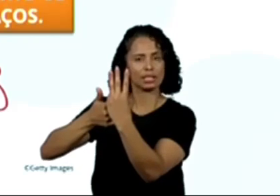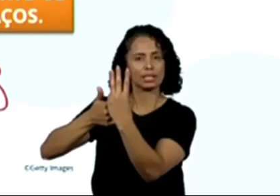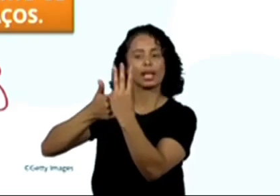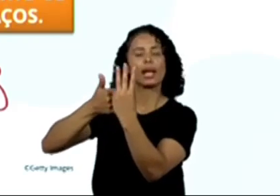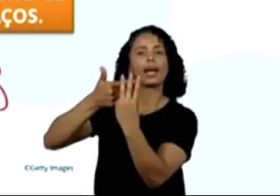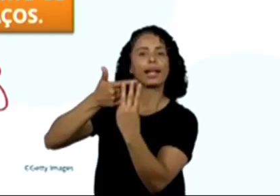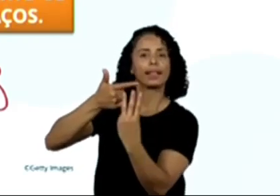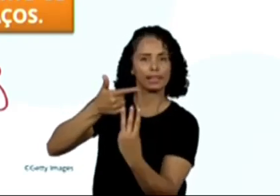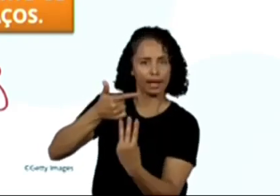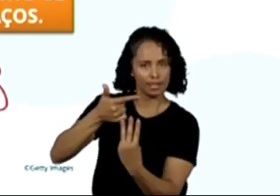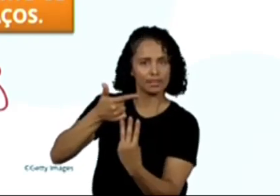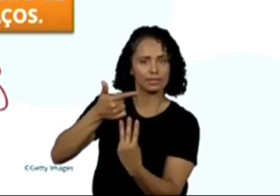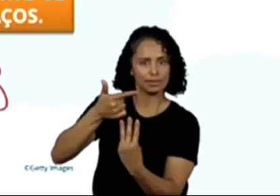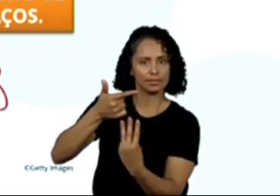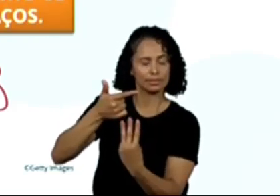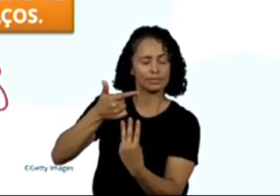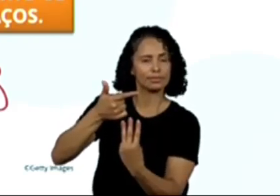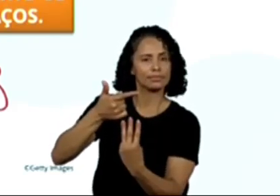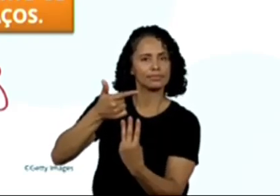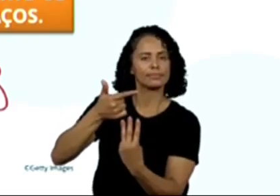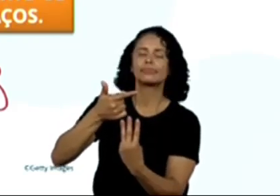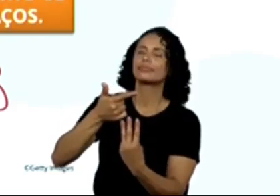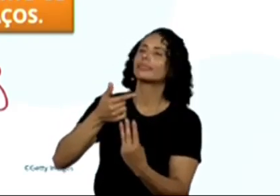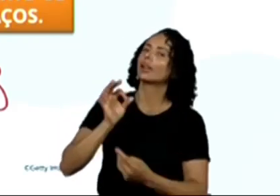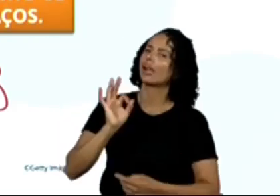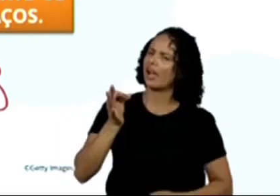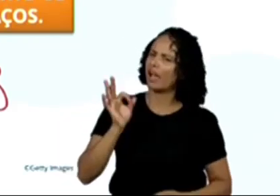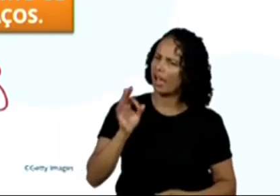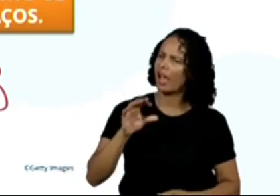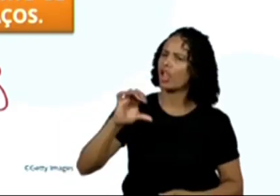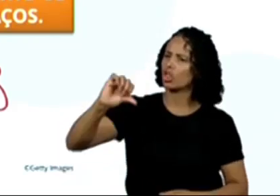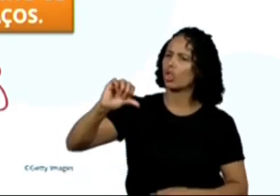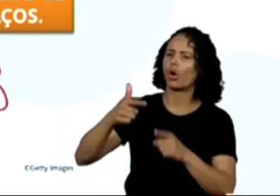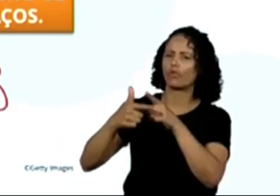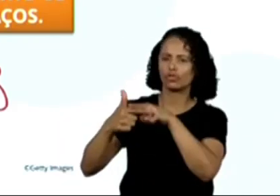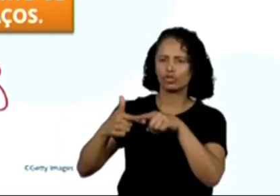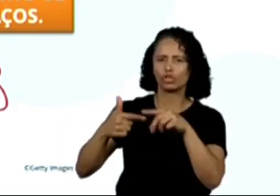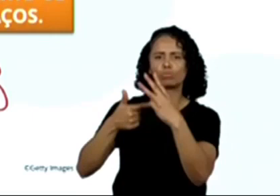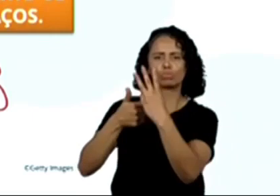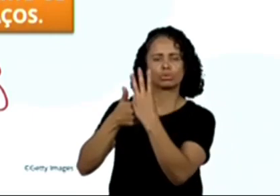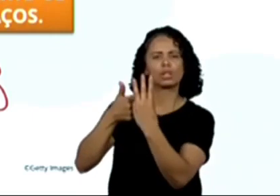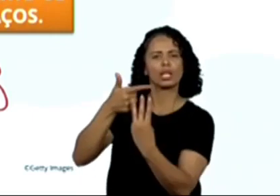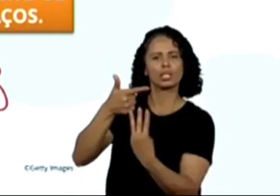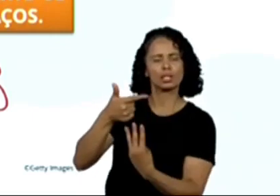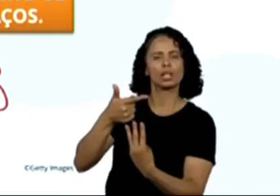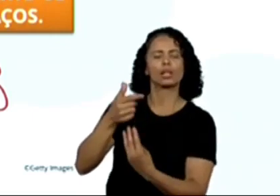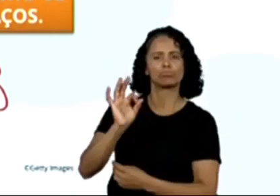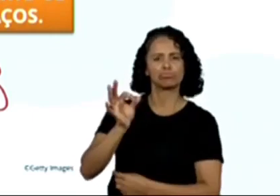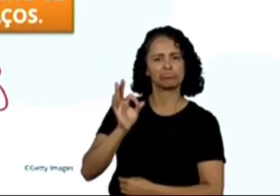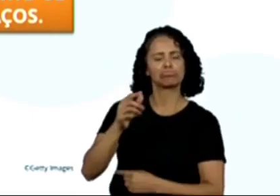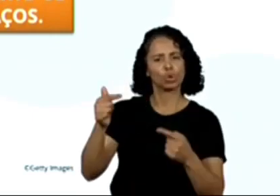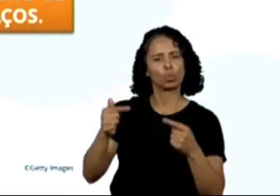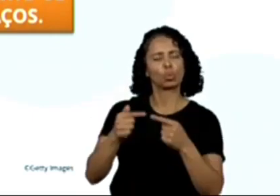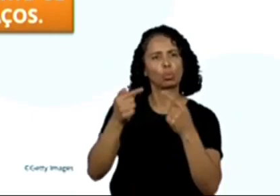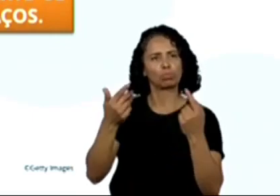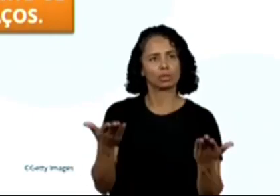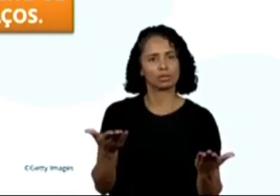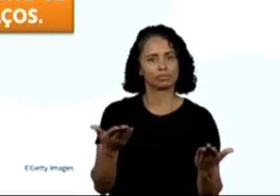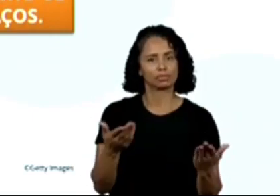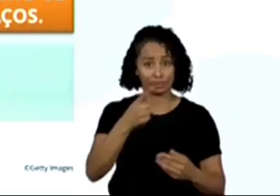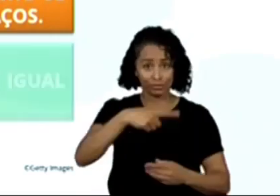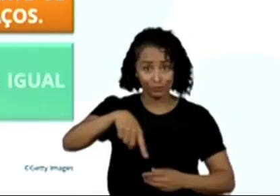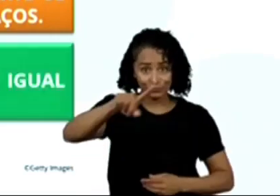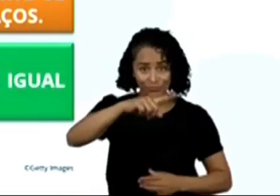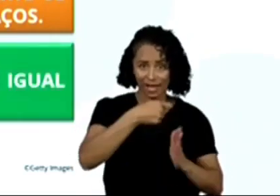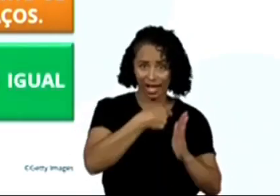eu tenho como 3, né, Joelson? Então, 9 dividido por 3, 3 pedaços. Beleza? Então, eu vou colocar a nota, né? Coloque aí no seu caderno,